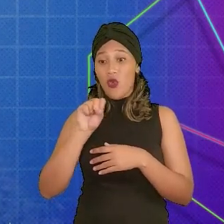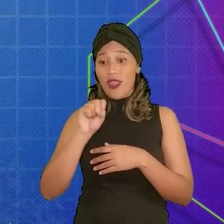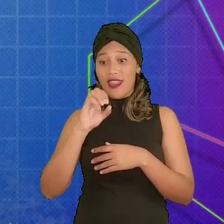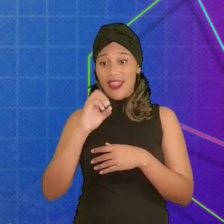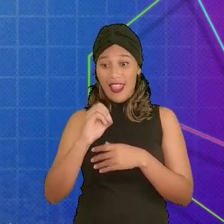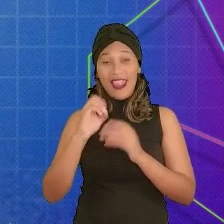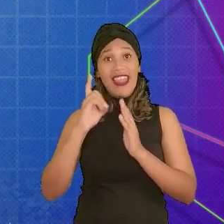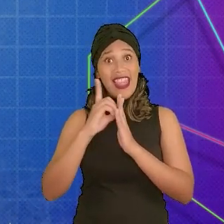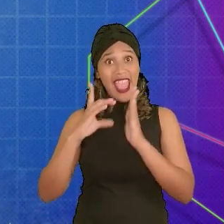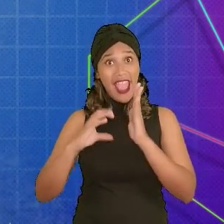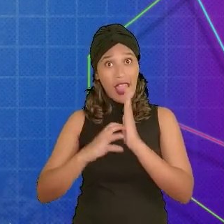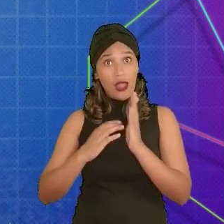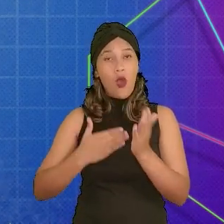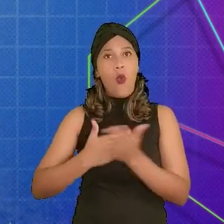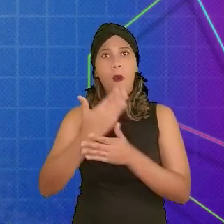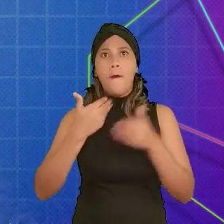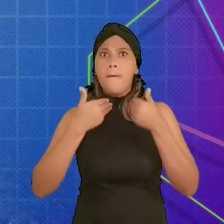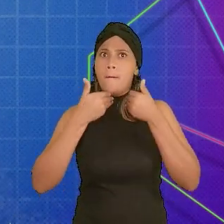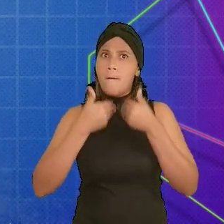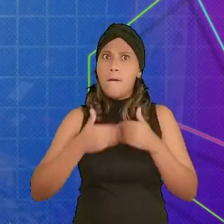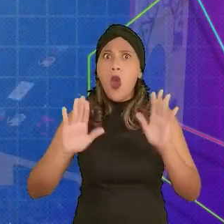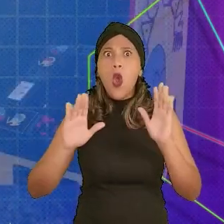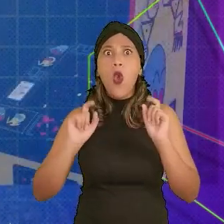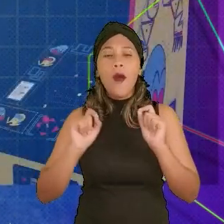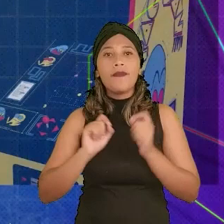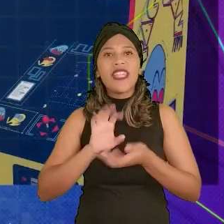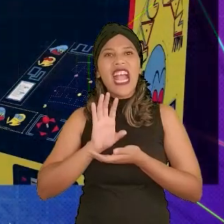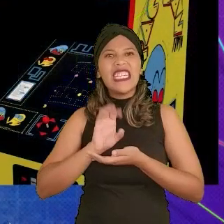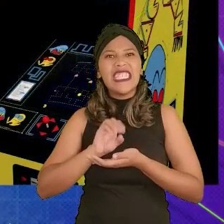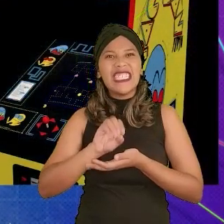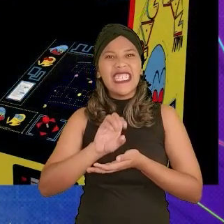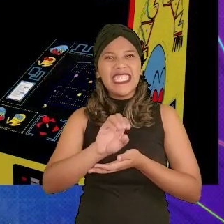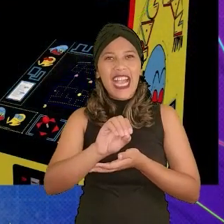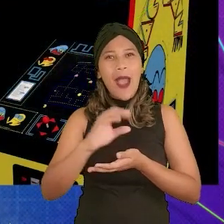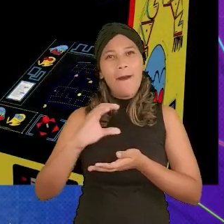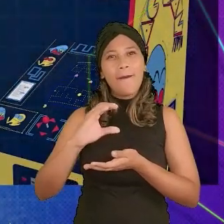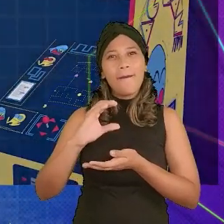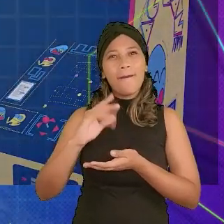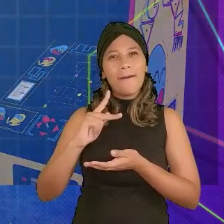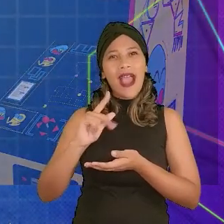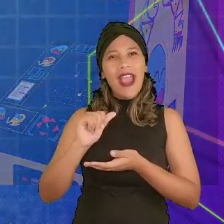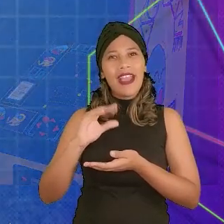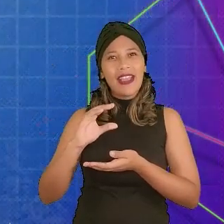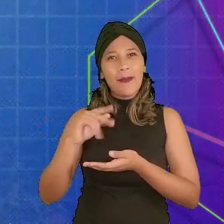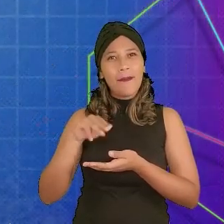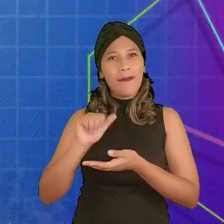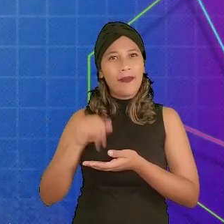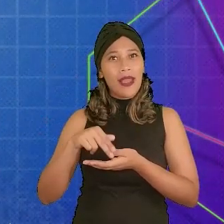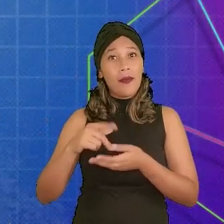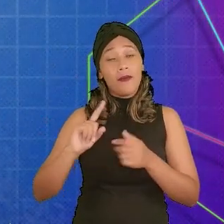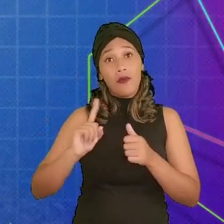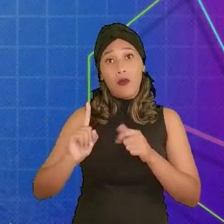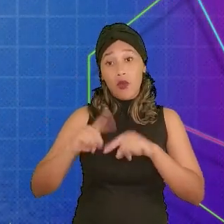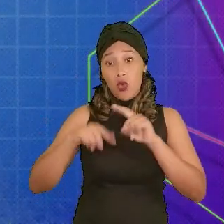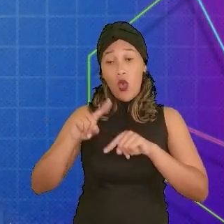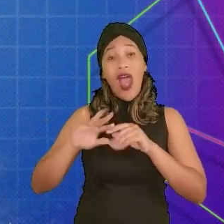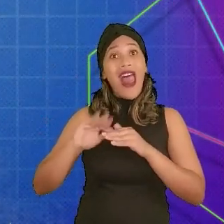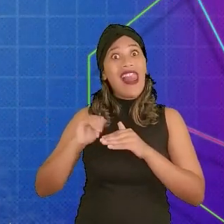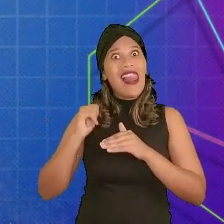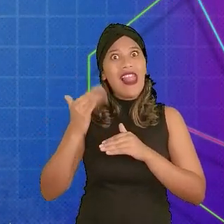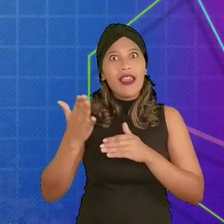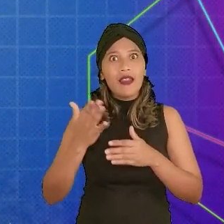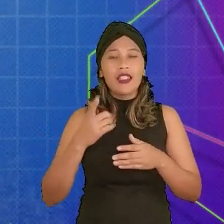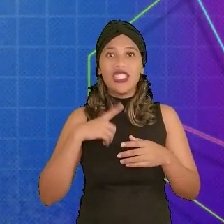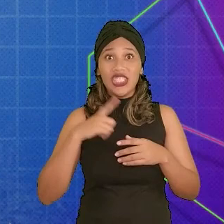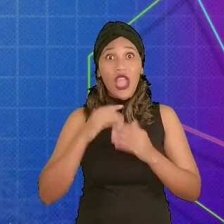1980 começou com um grande sucesso, o lançamento de Pac-Man, de Toru Iwatani. O jogo foi o primeiro a ter produtos além do videogame,